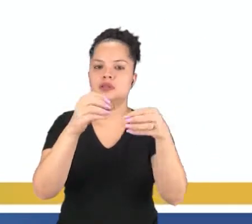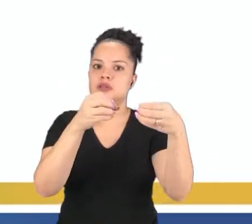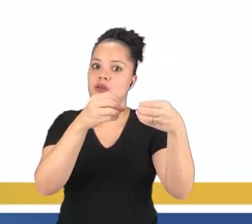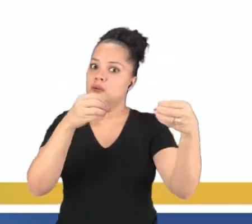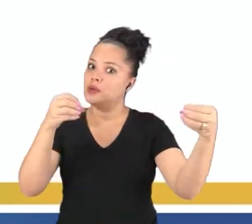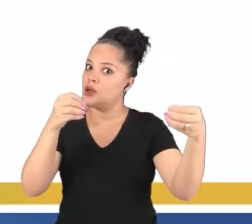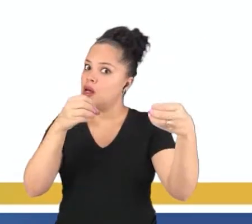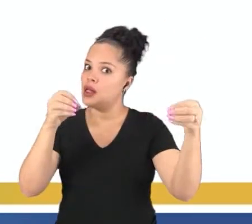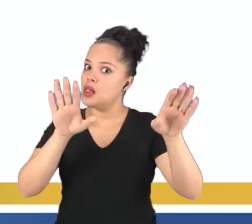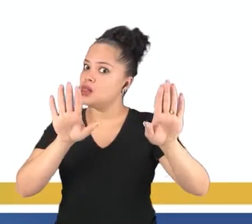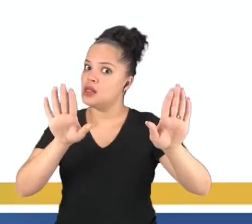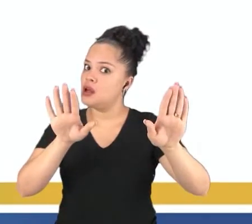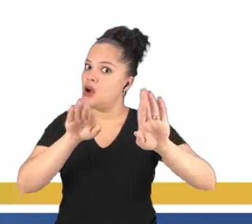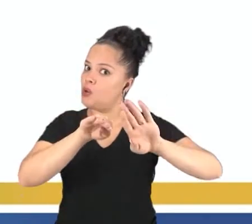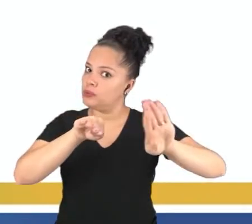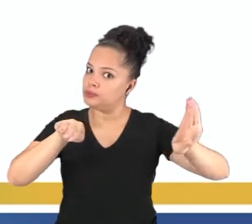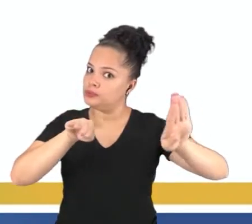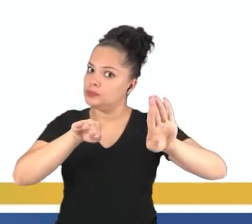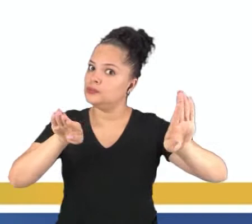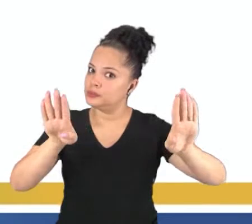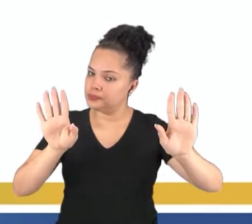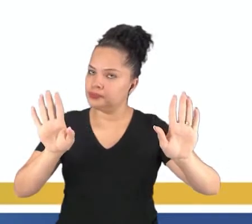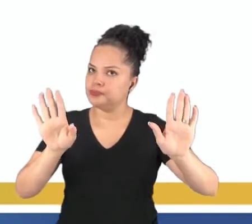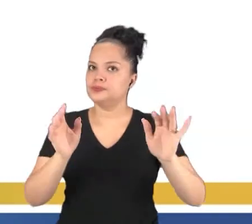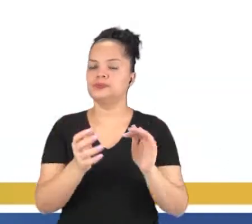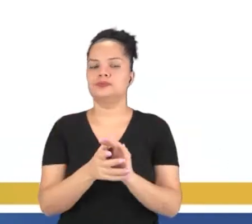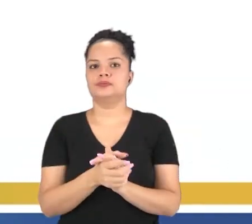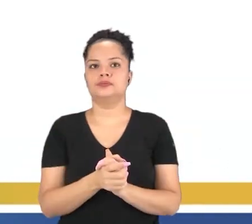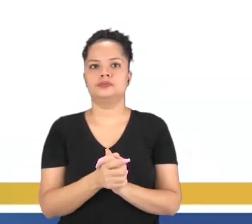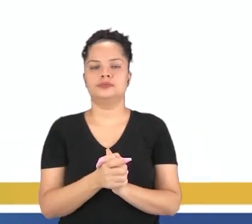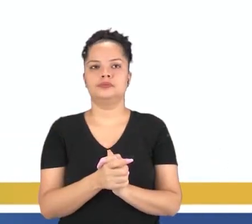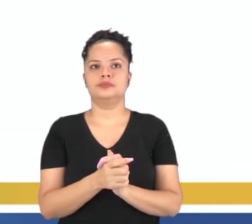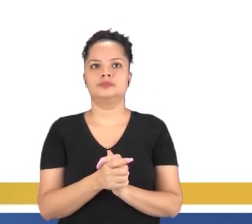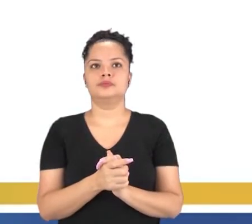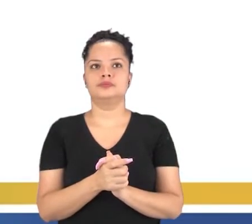Aí, no caso, o brinco representando essas duas circunferências.